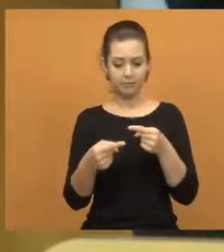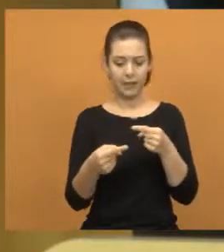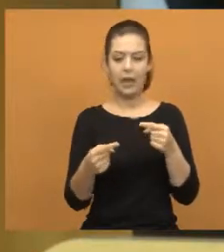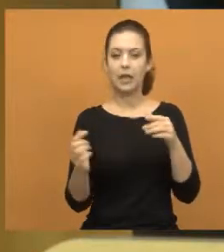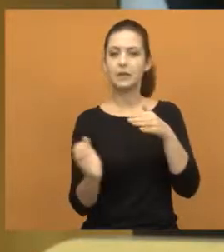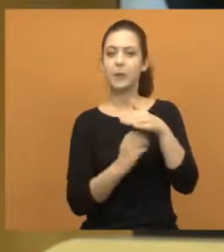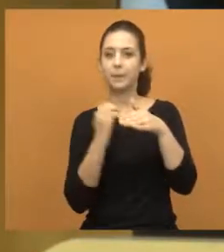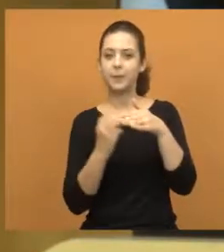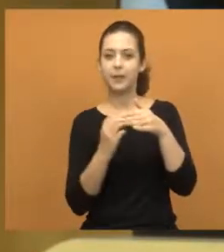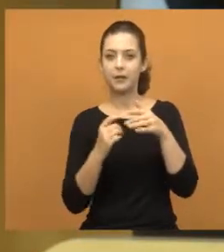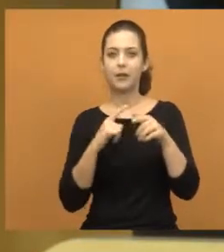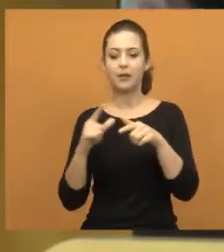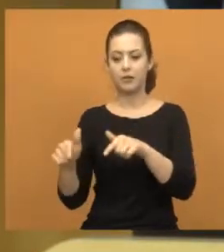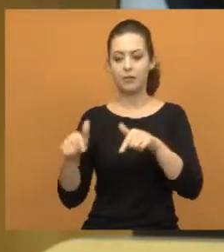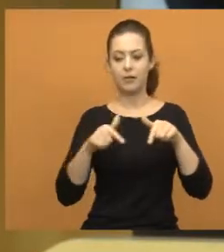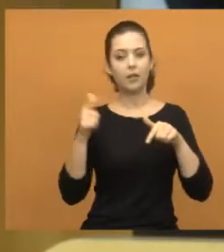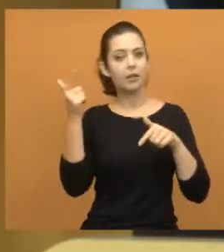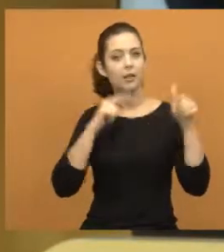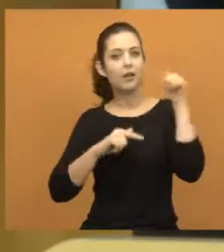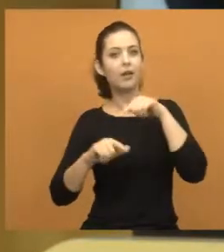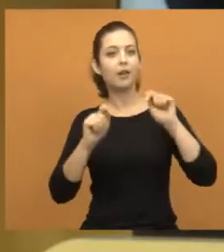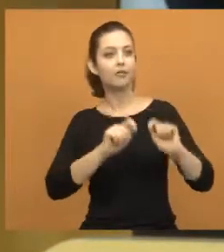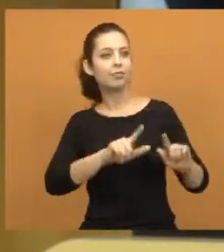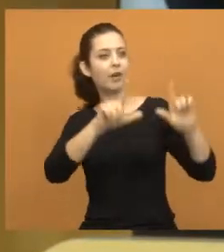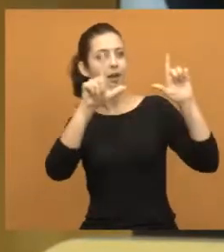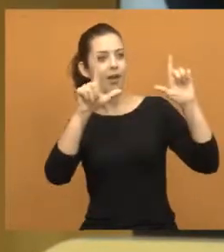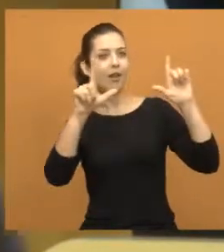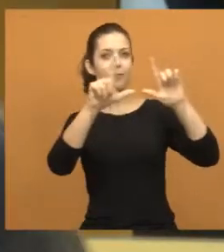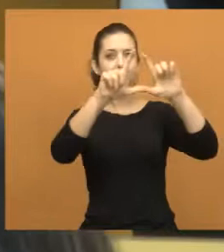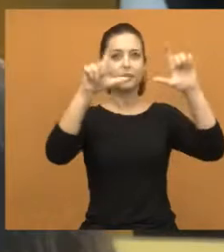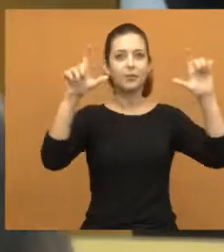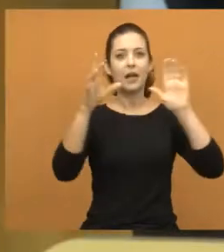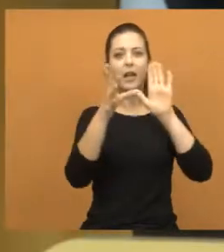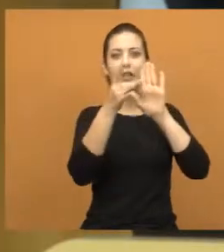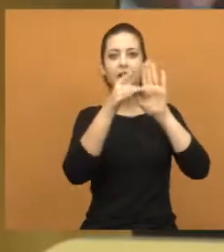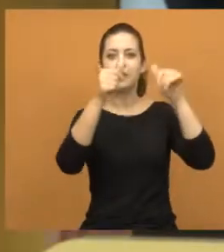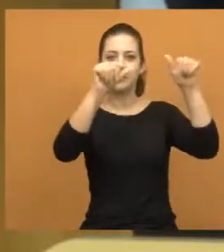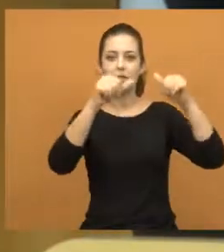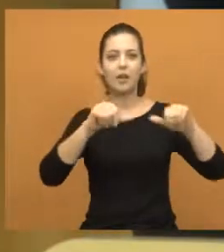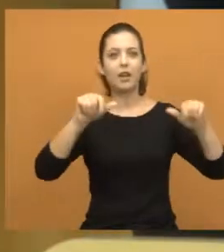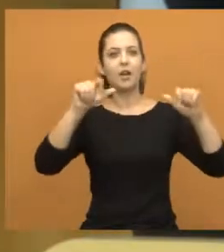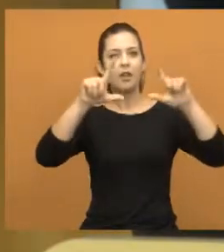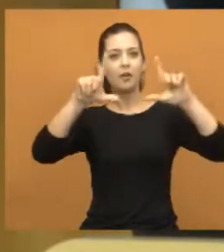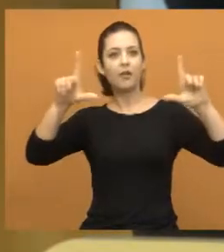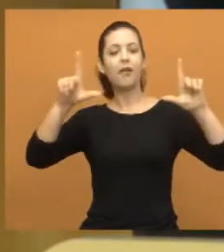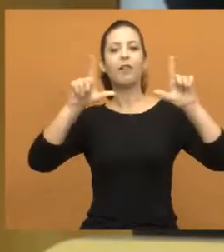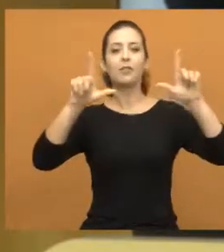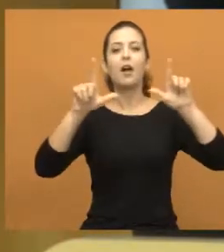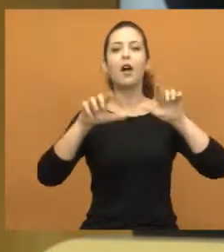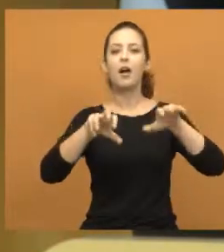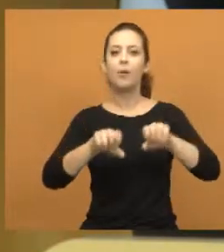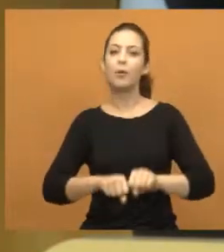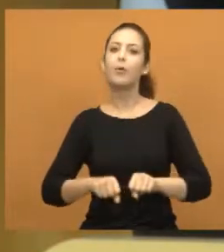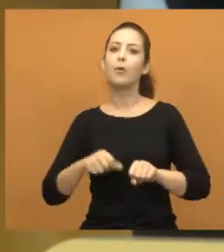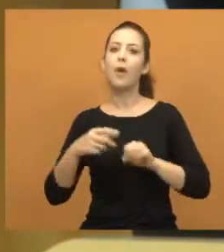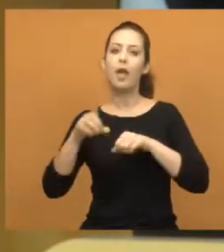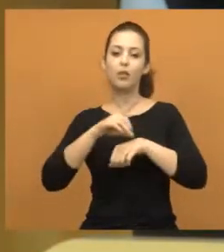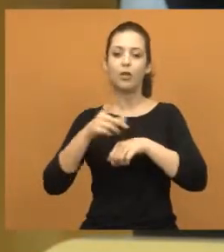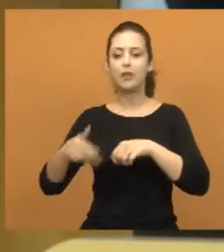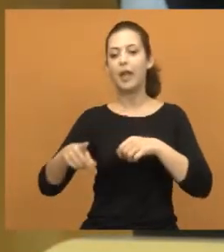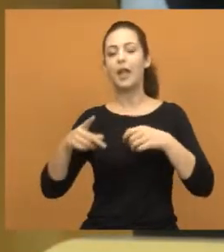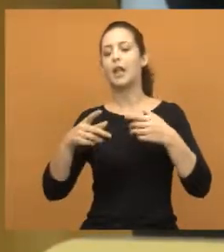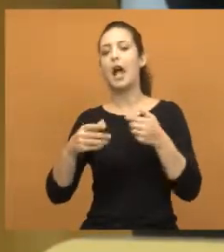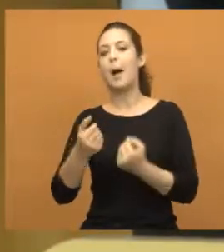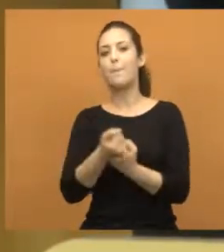em contrapartida, vão poder colocar suas placas, seus adesivos, dizendo que vai adotar o campo de futebol,